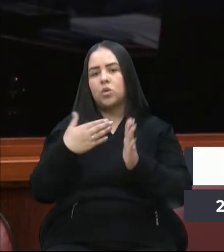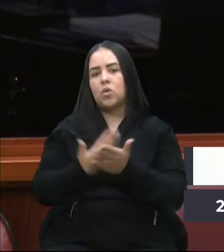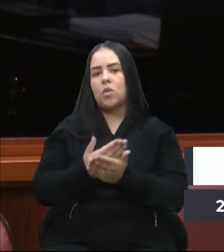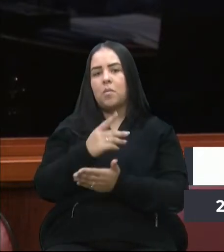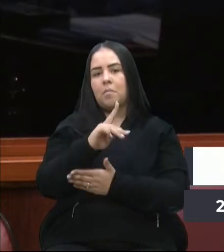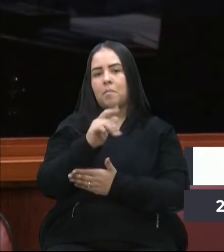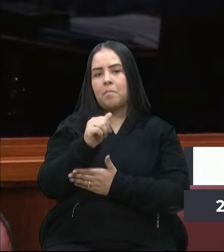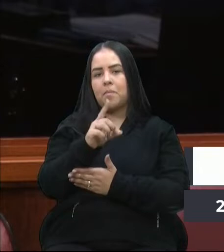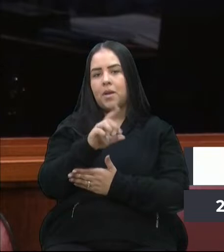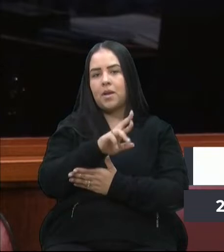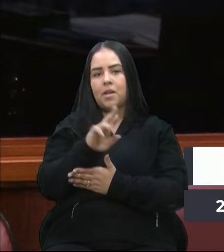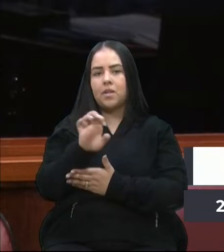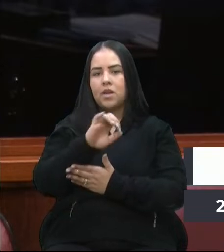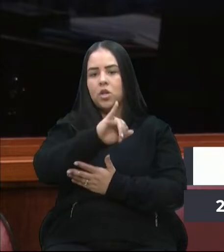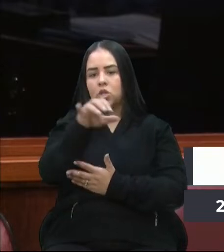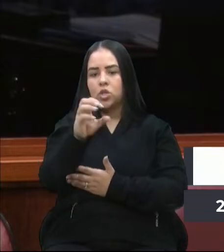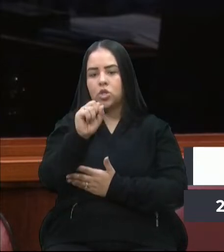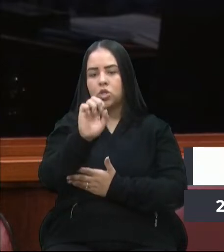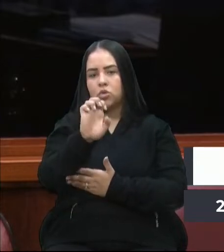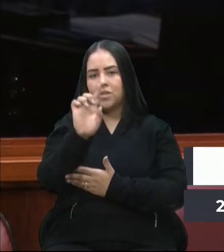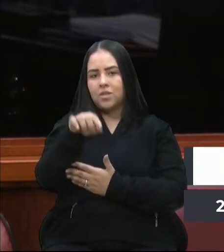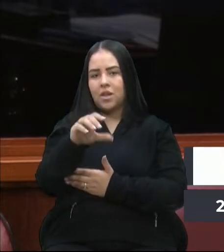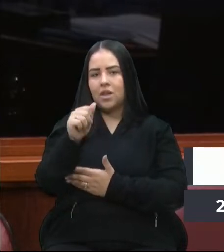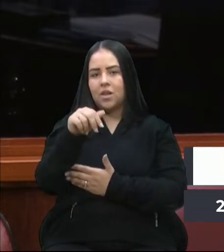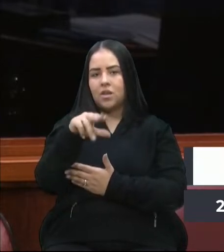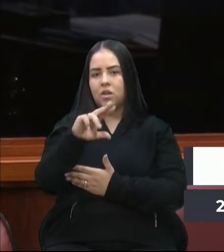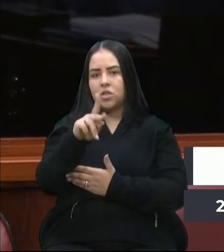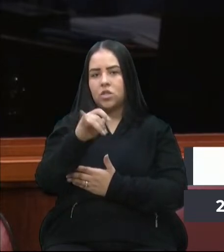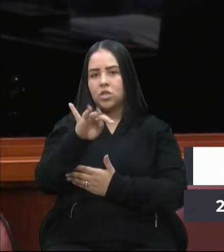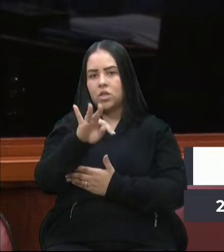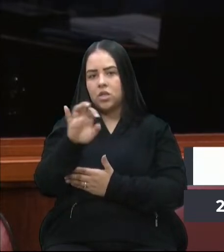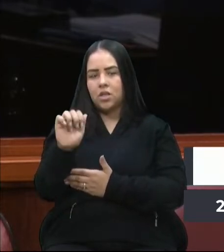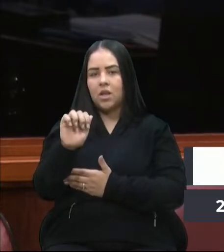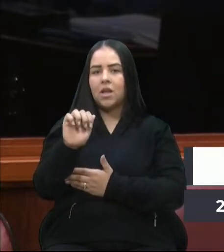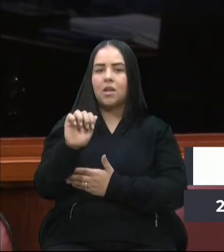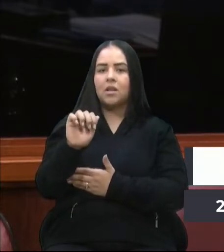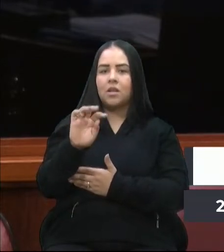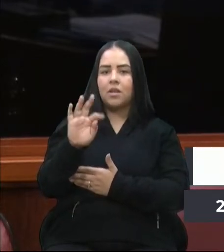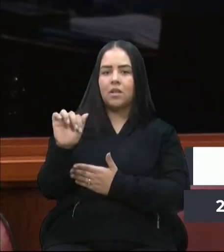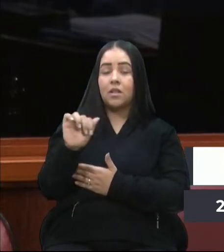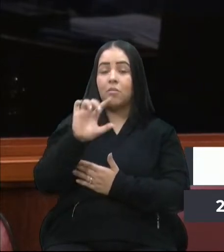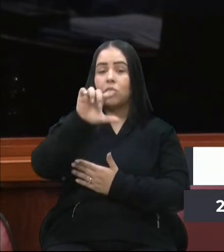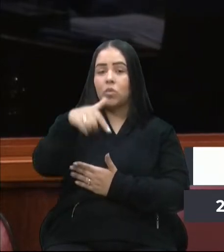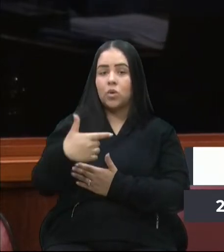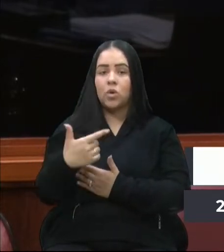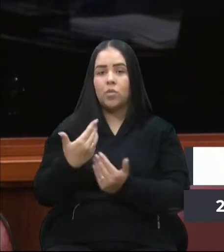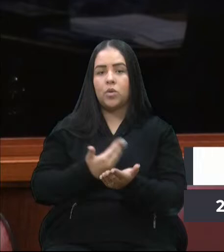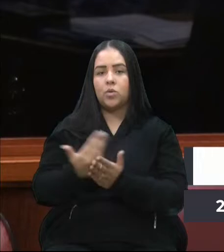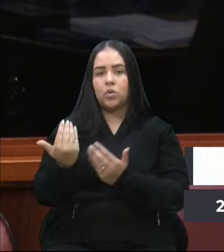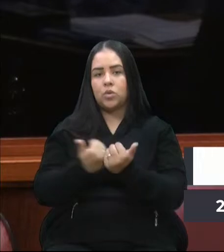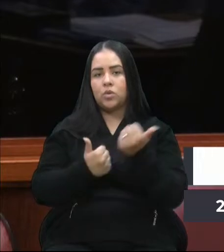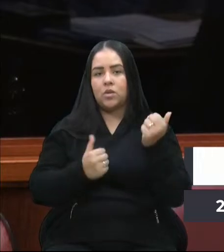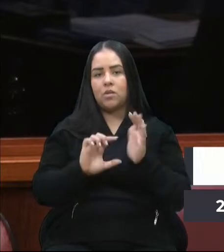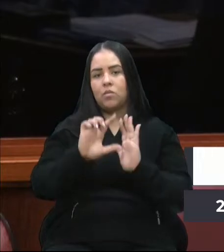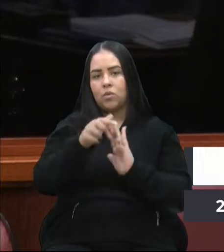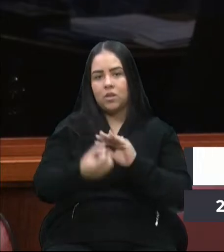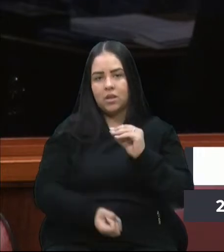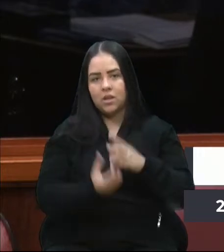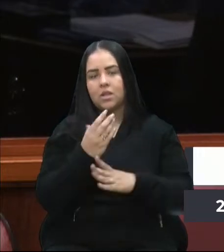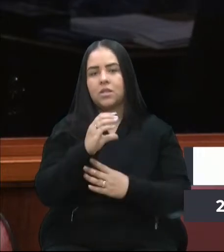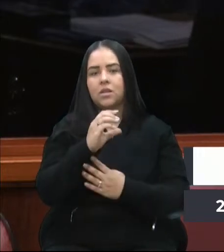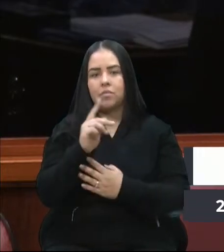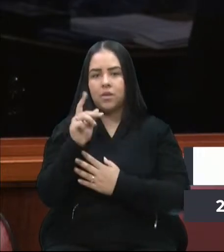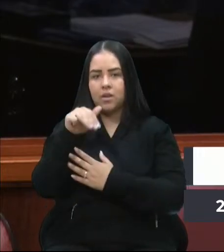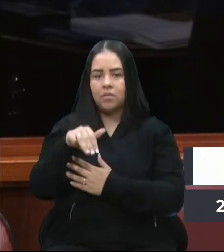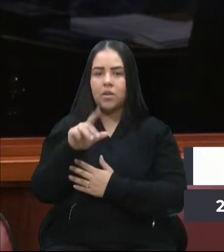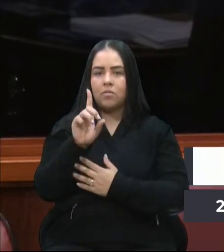Em 93 é autorizada a ter direção de forma a aperfeiçoar a gestão escolar. A partir daí cria-se o CPM, Círculo de Pais e Mestres.